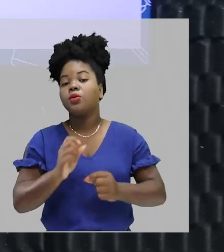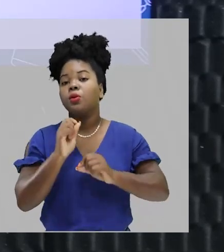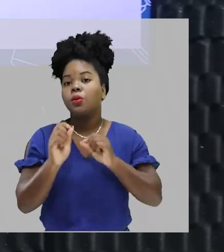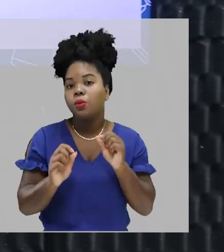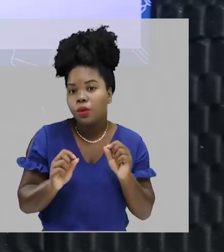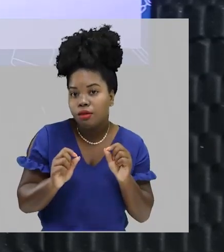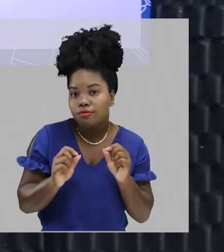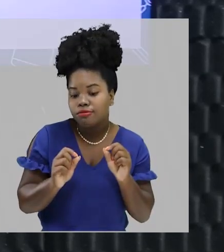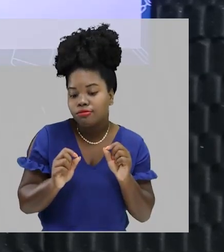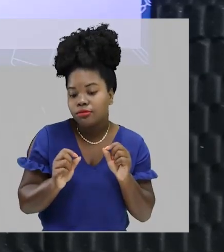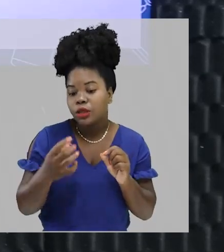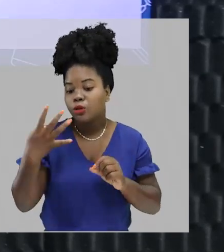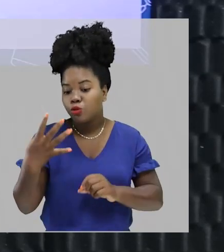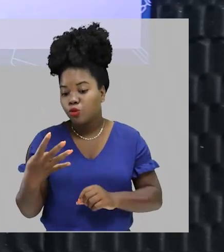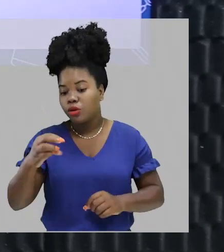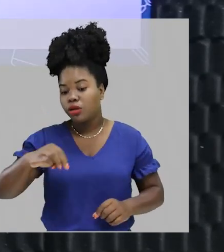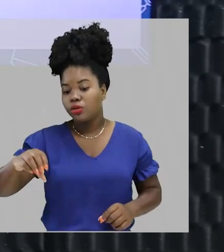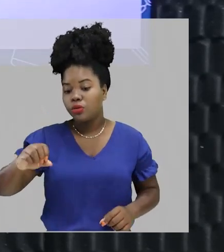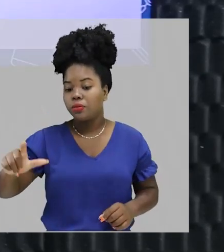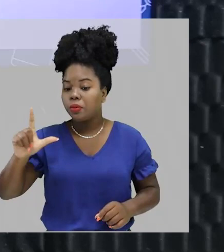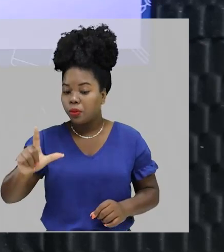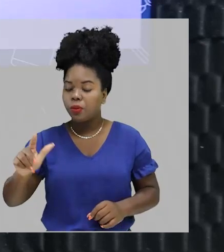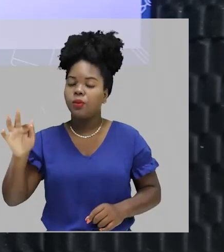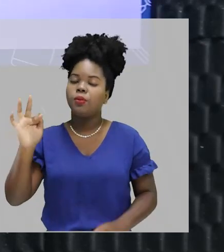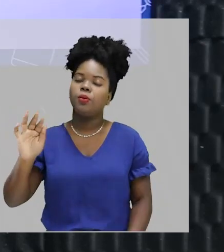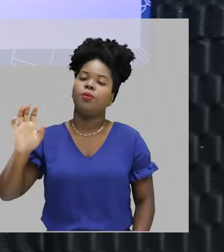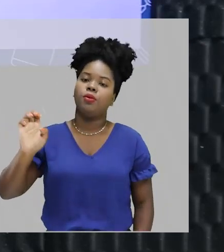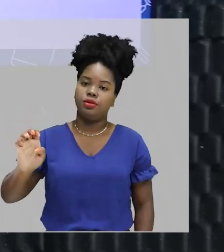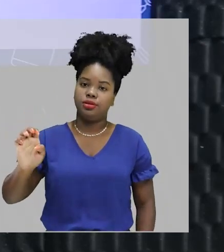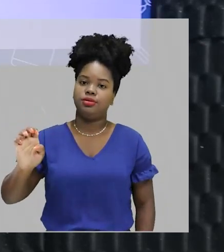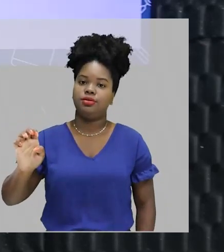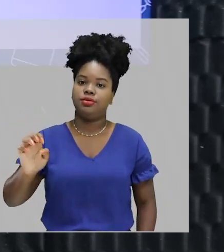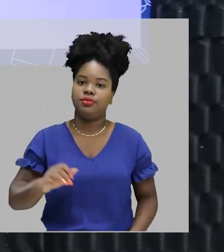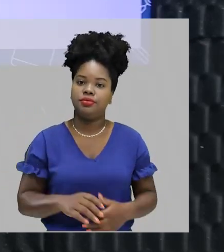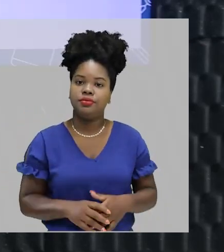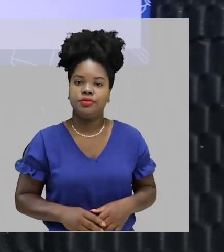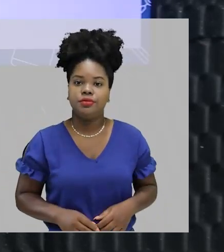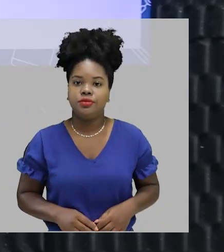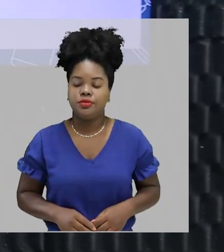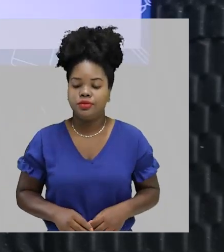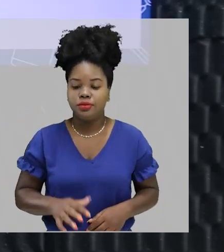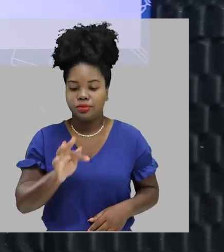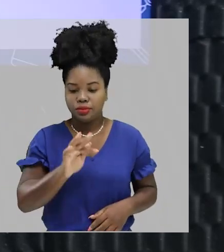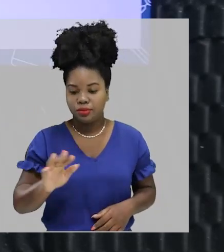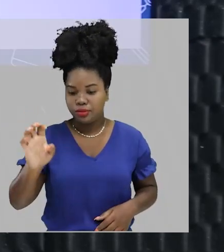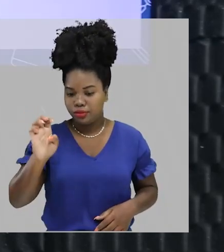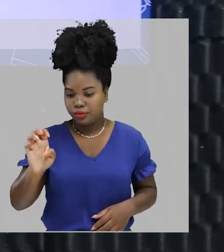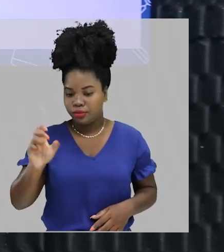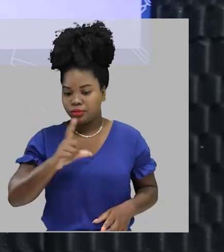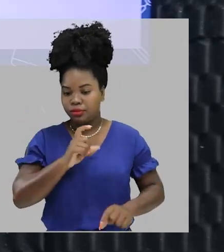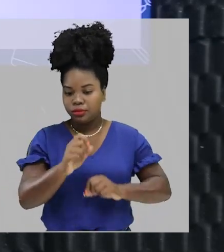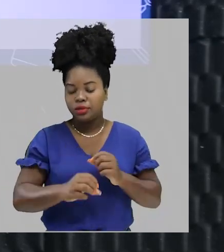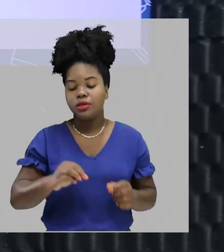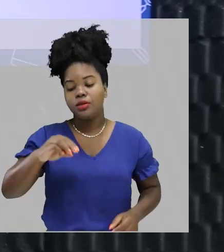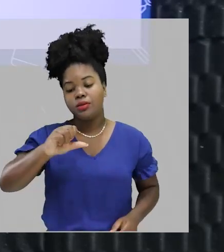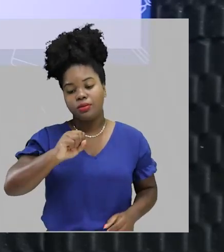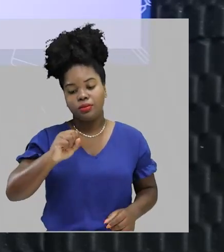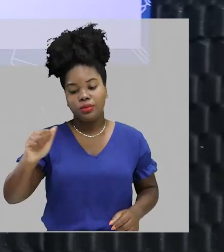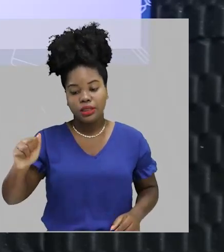quê? 4 mols de ferro, ok? 4 mols. Bom, o ferro tem massa